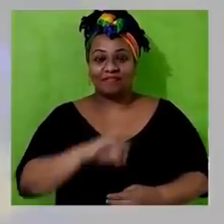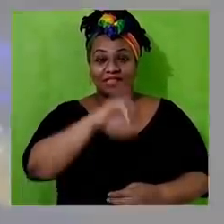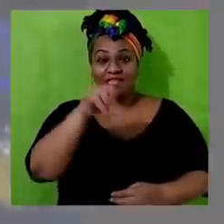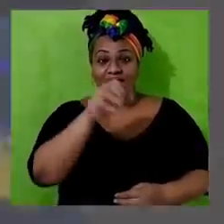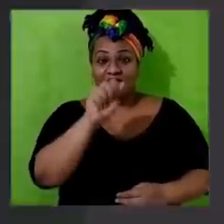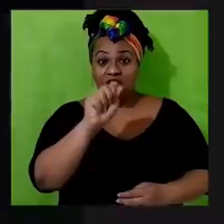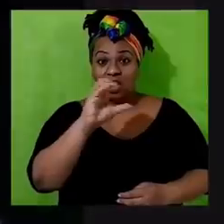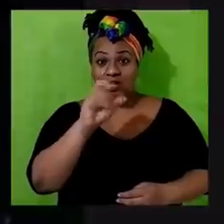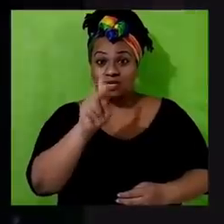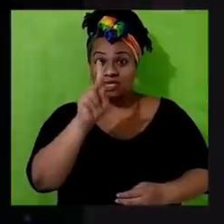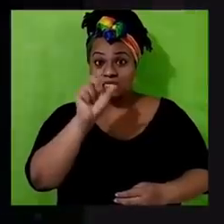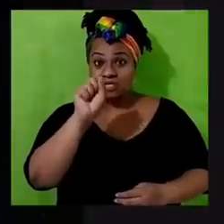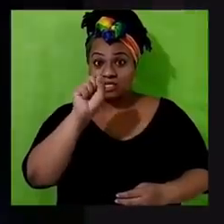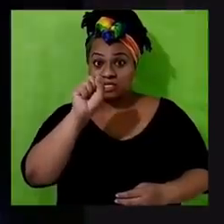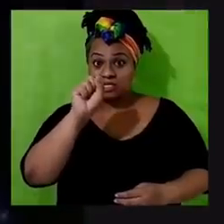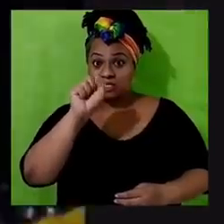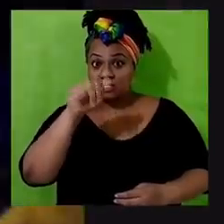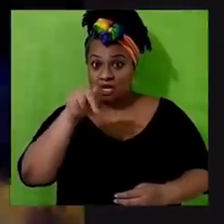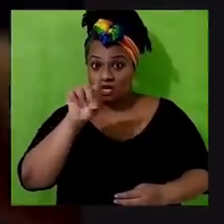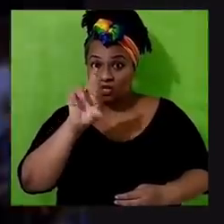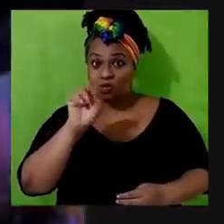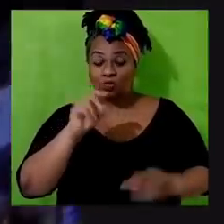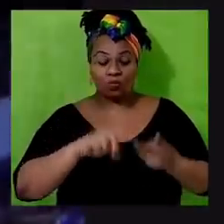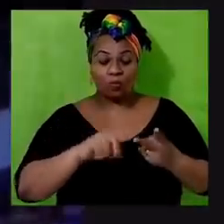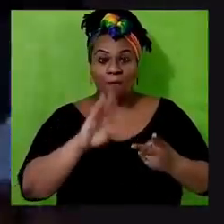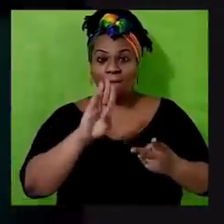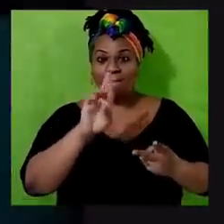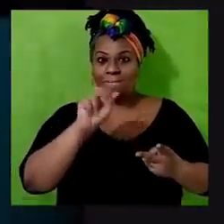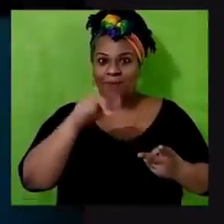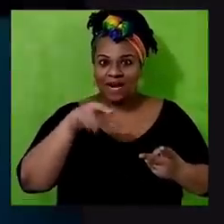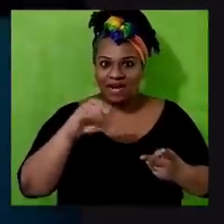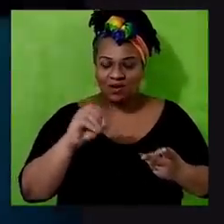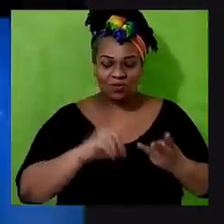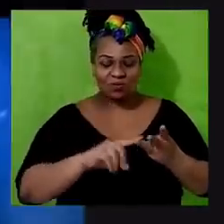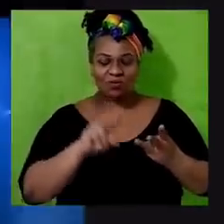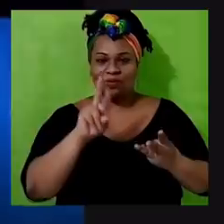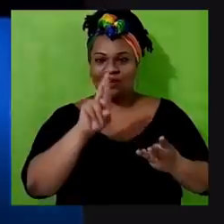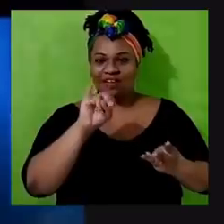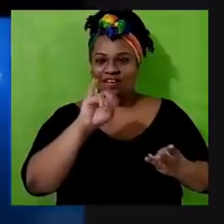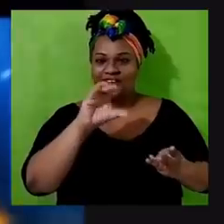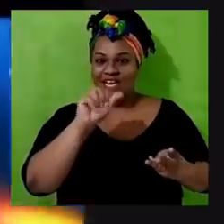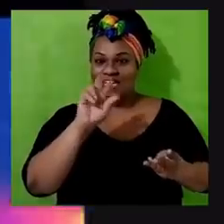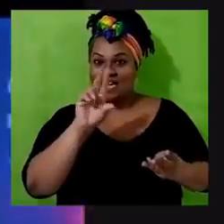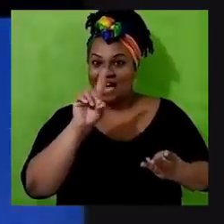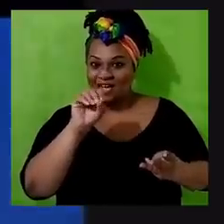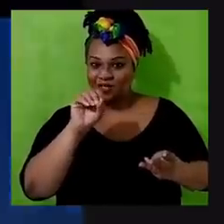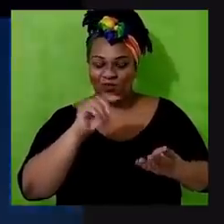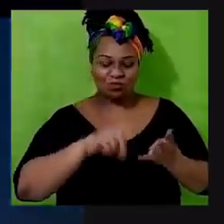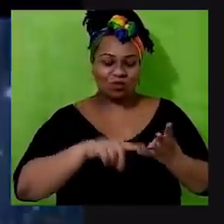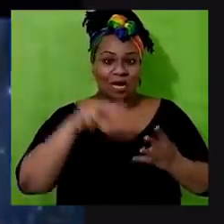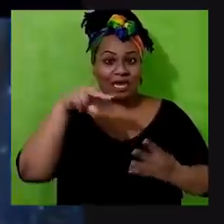será. Jaxandre Branco. Ricardo Natan. Mike.